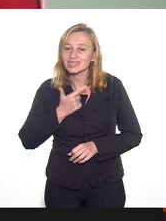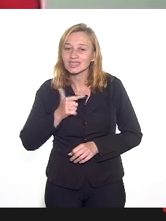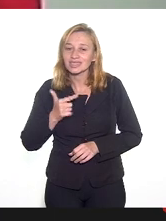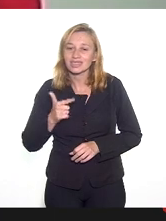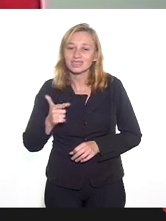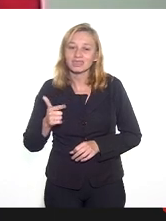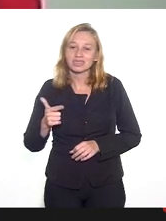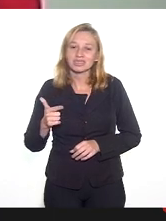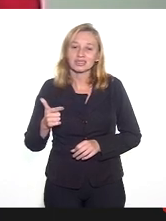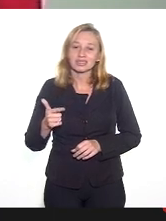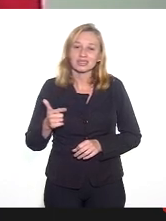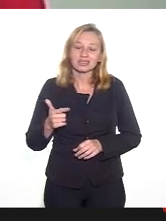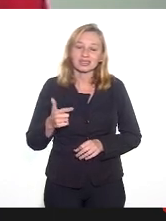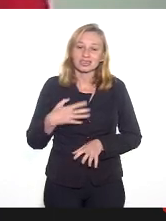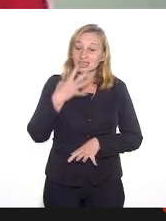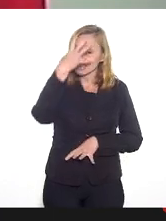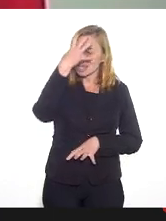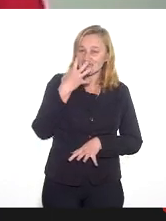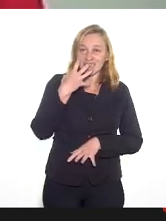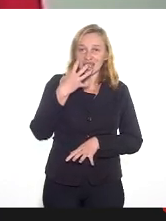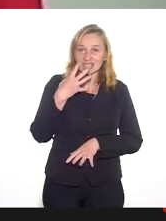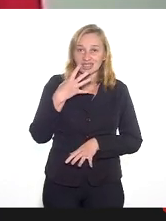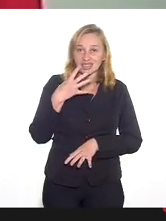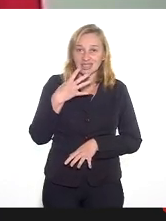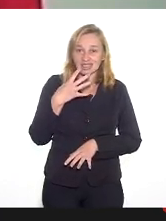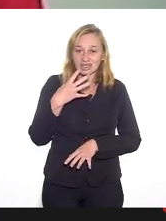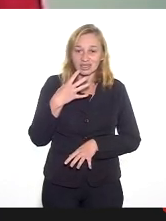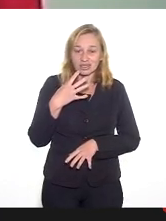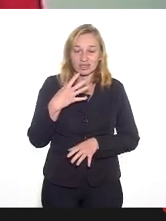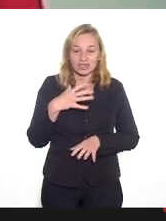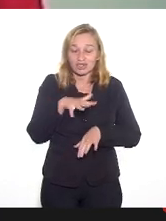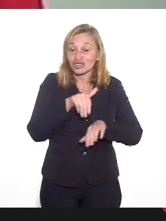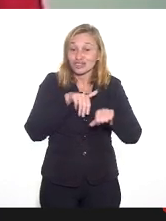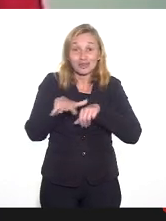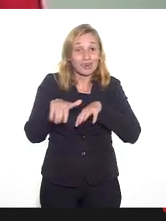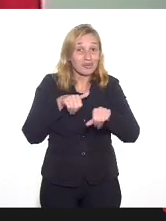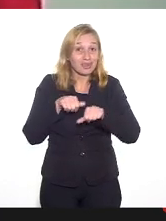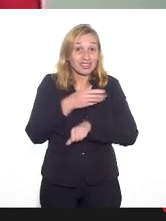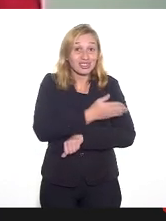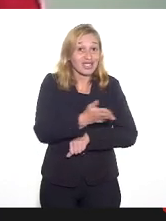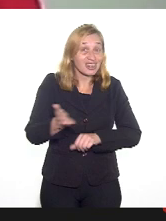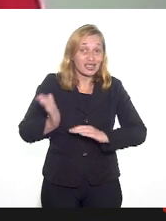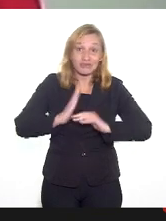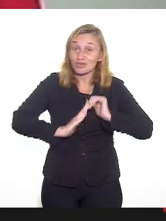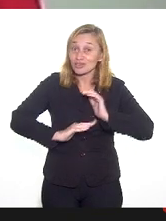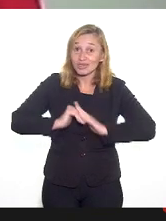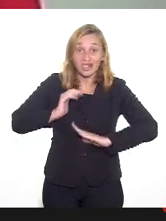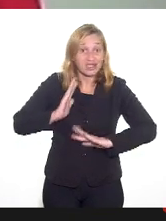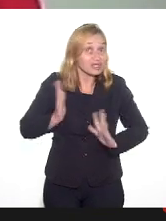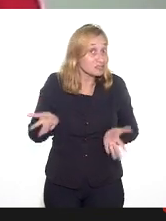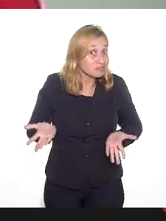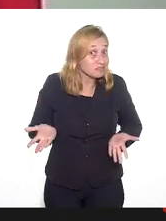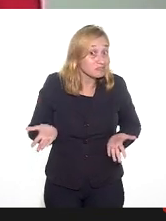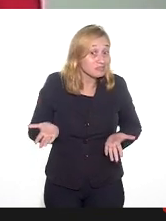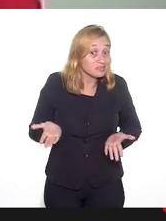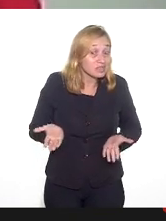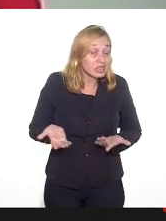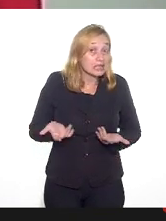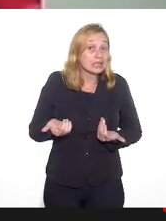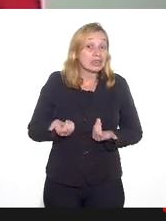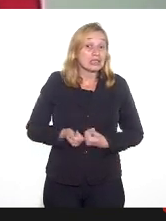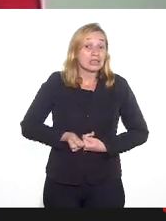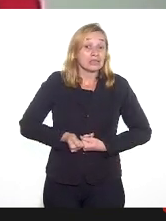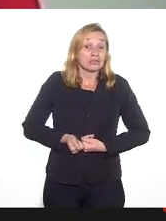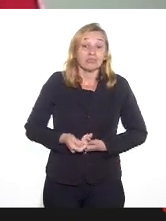da verdade, previsão nenhuma de chamamento desses profissionais. Nós temos